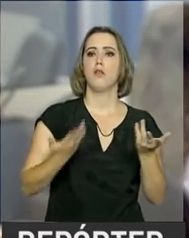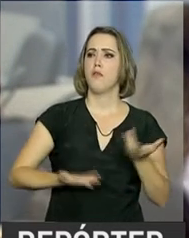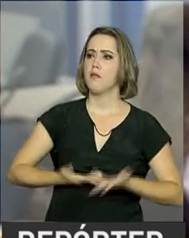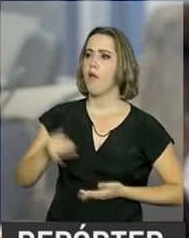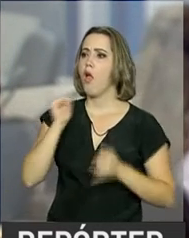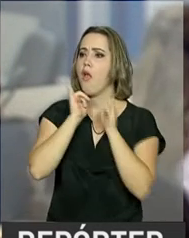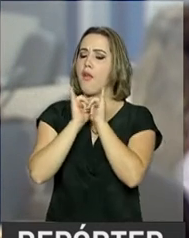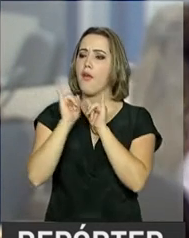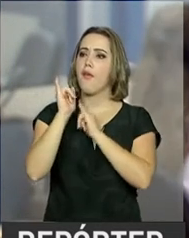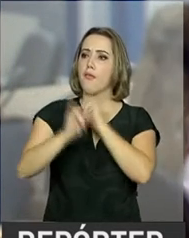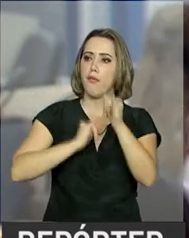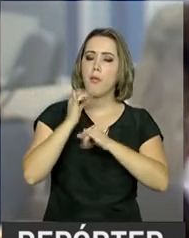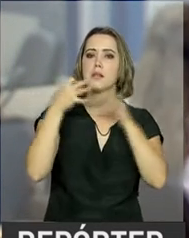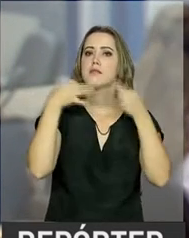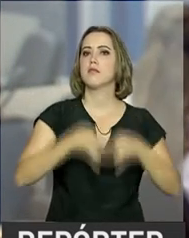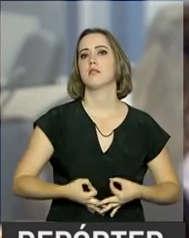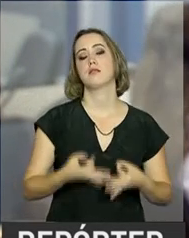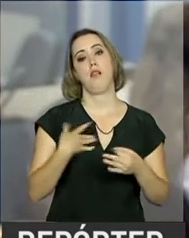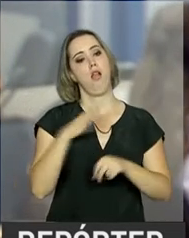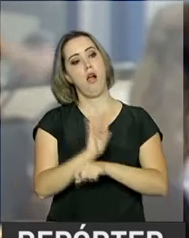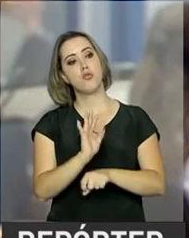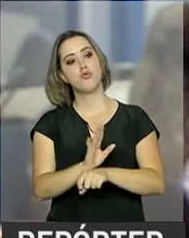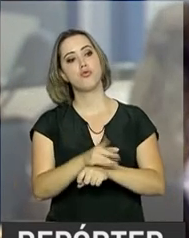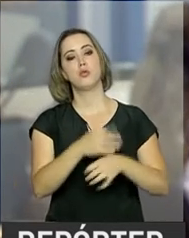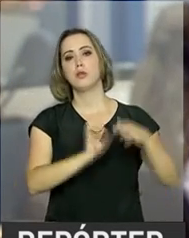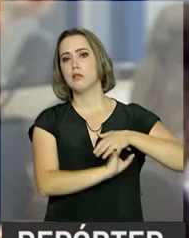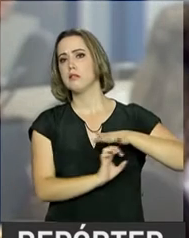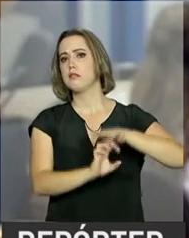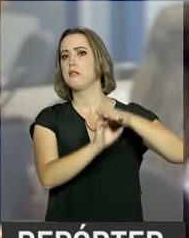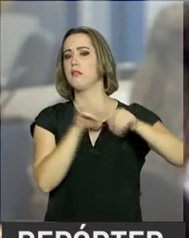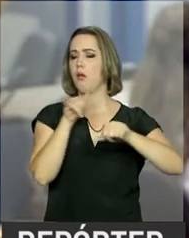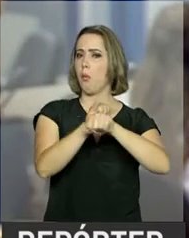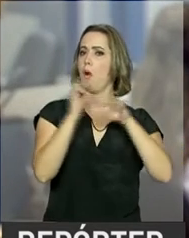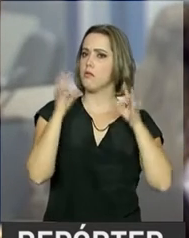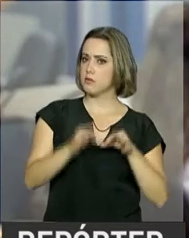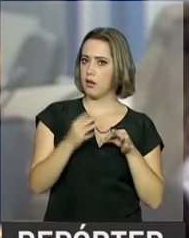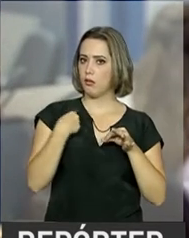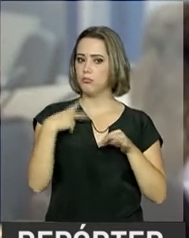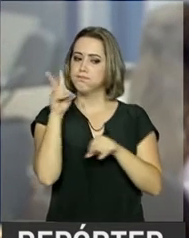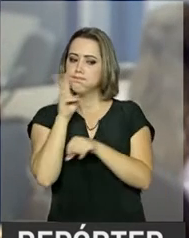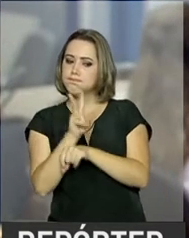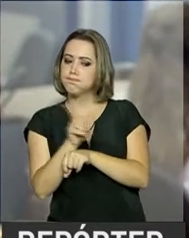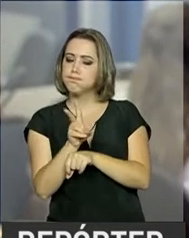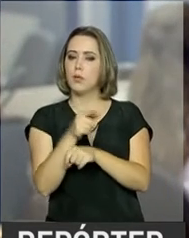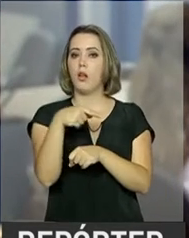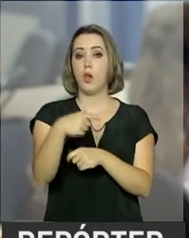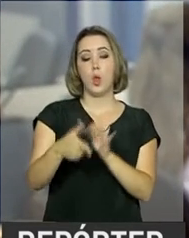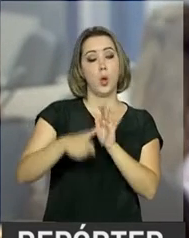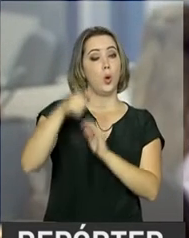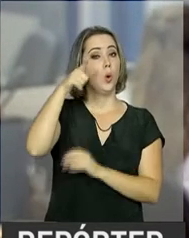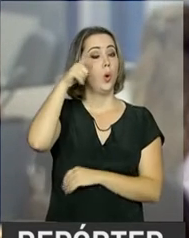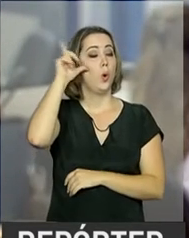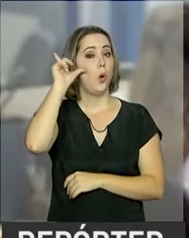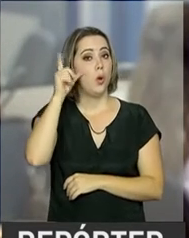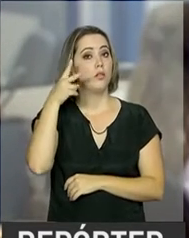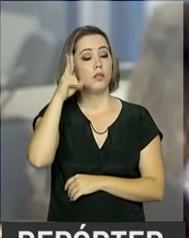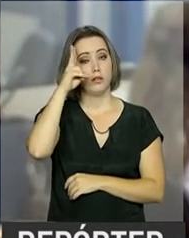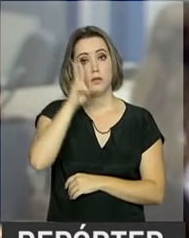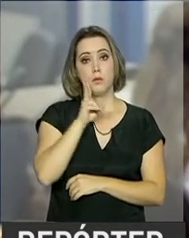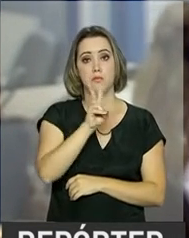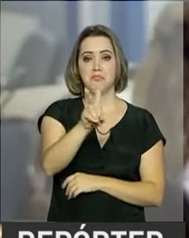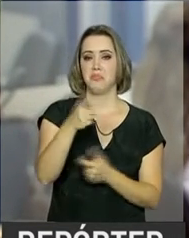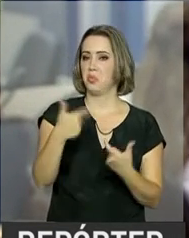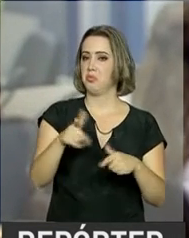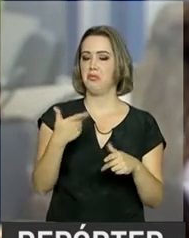informações e de assistência das companhias aéreas aos passageiros que passou ontem pelos principais terminais aéreos do país não